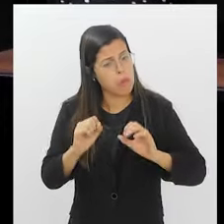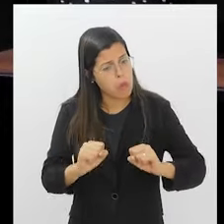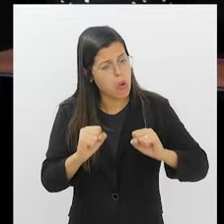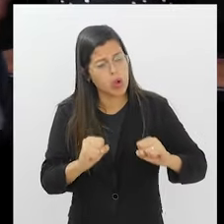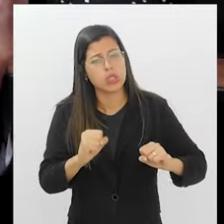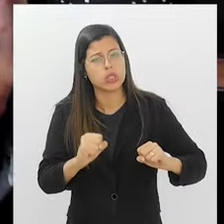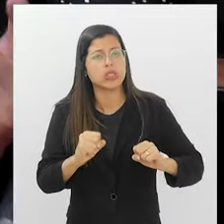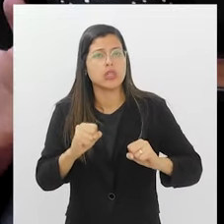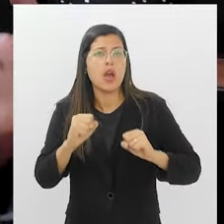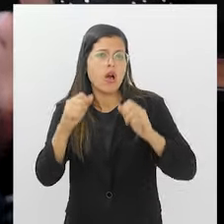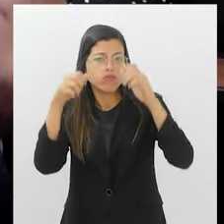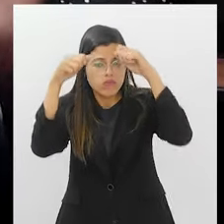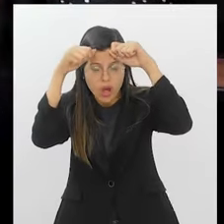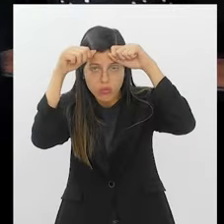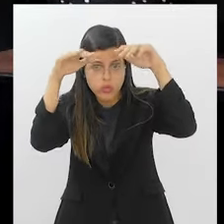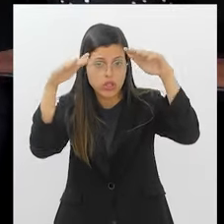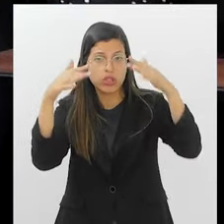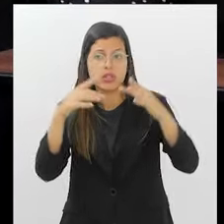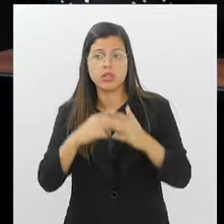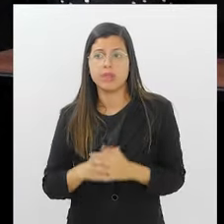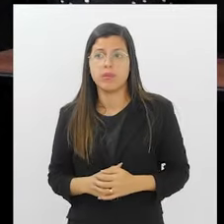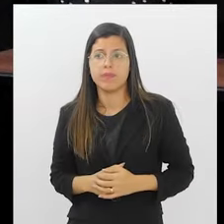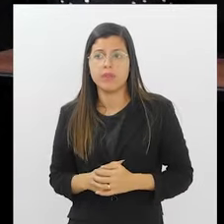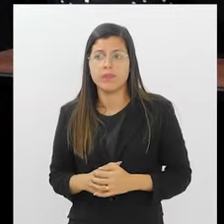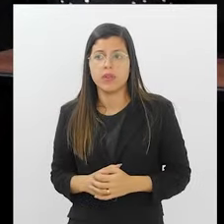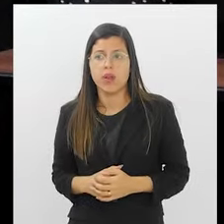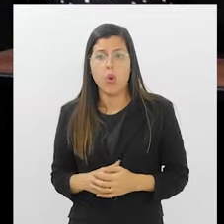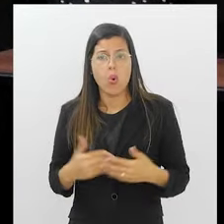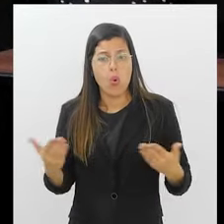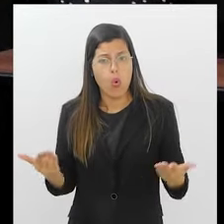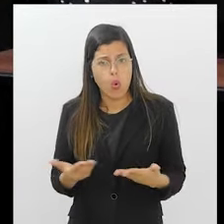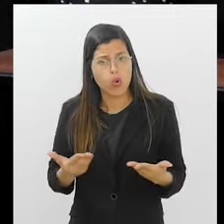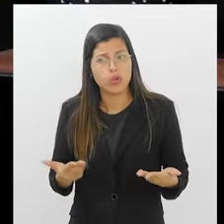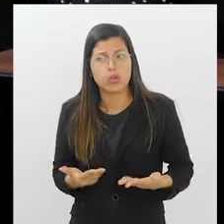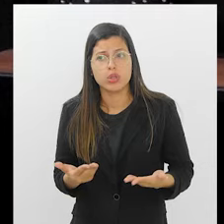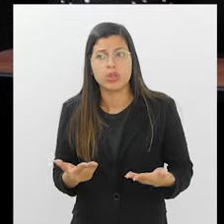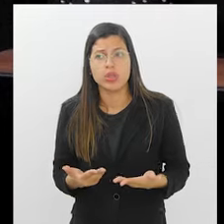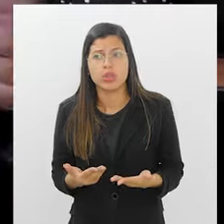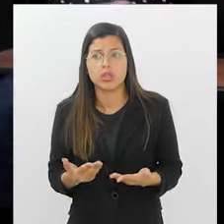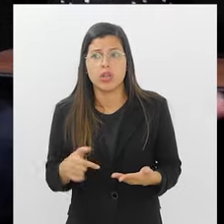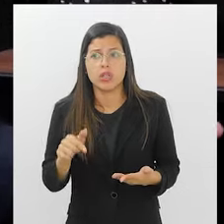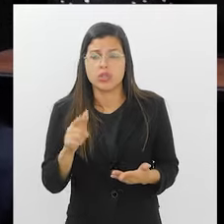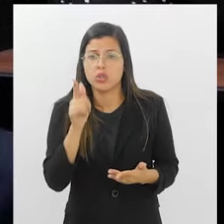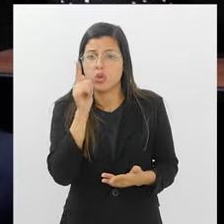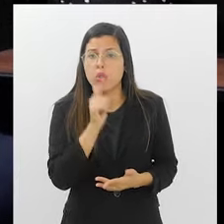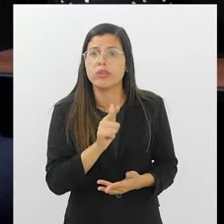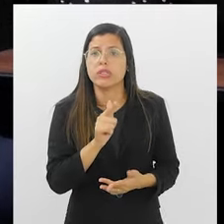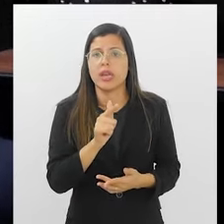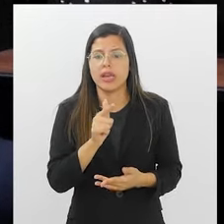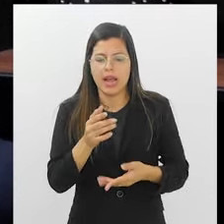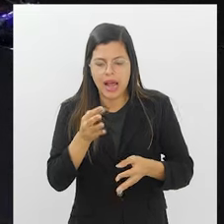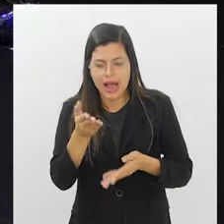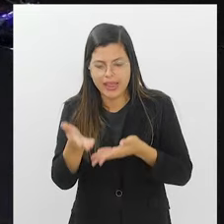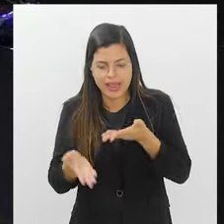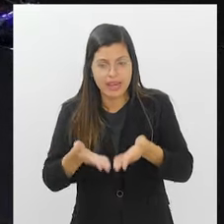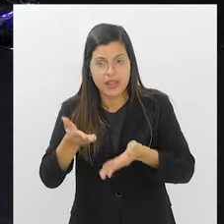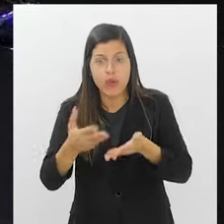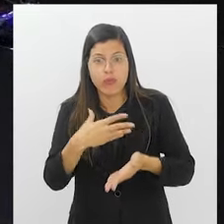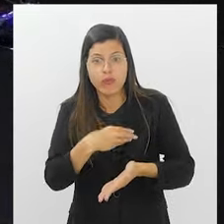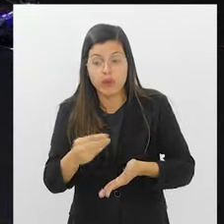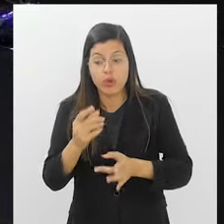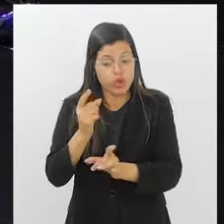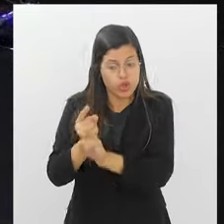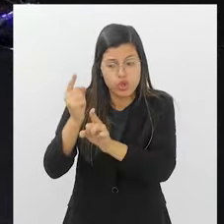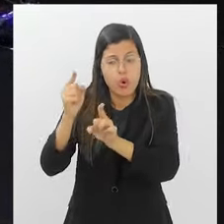E é através de muitos filhos que a gente atende hoje, que a gente chega no diagnóstico dos pais. Uhum, exatamente.